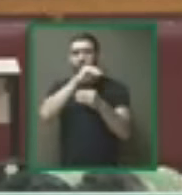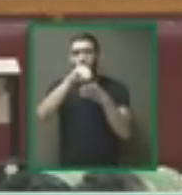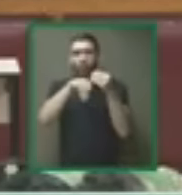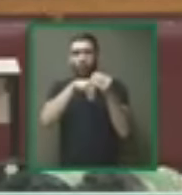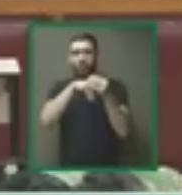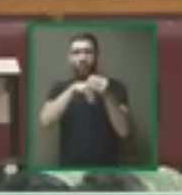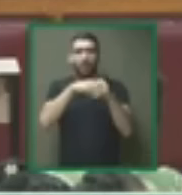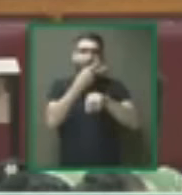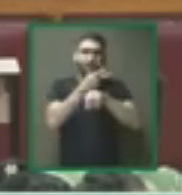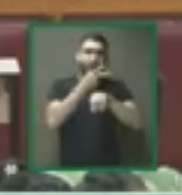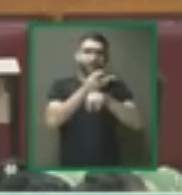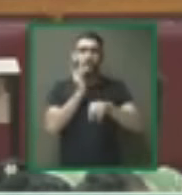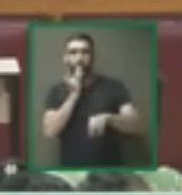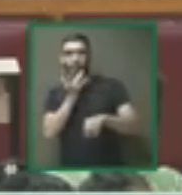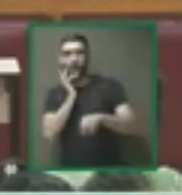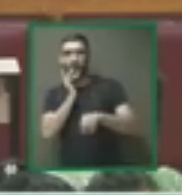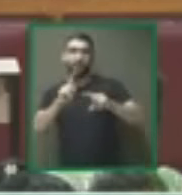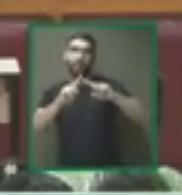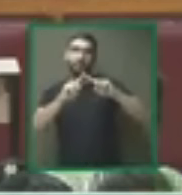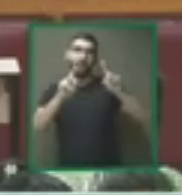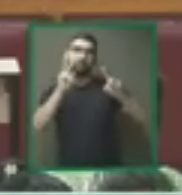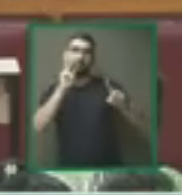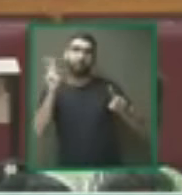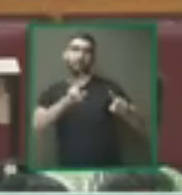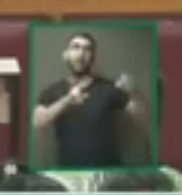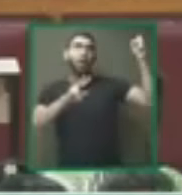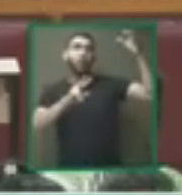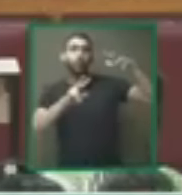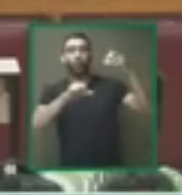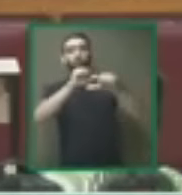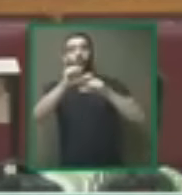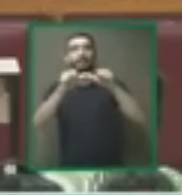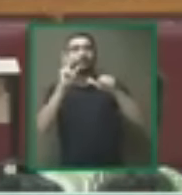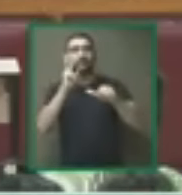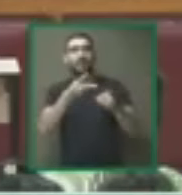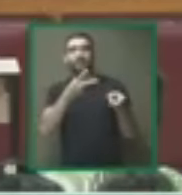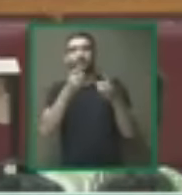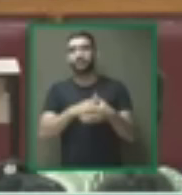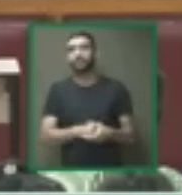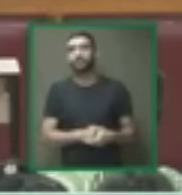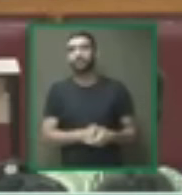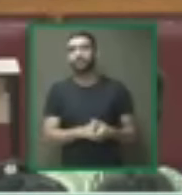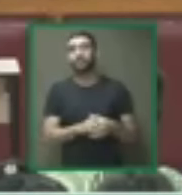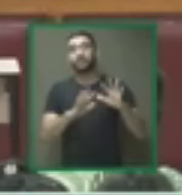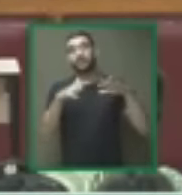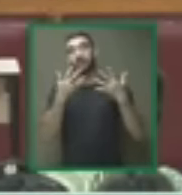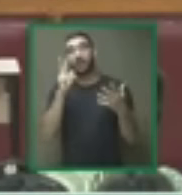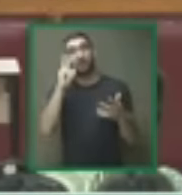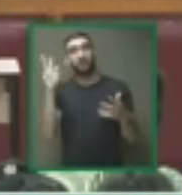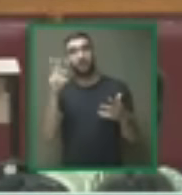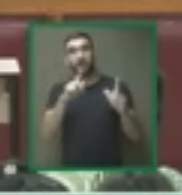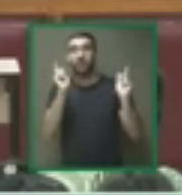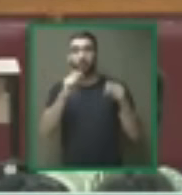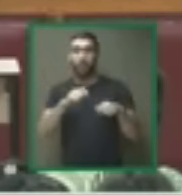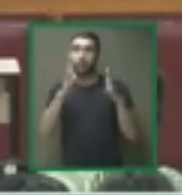prata com um dourado. Vai depender das condições da iluminação do dia. Então, quem olha pode enxergar